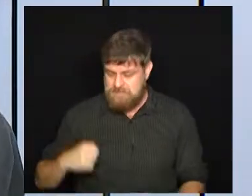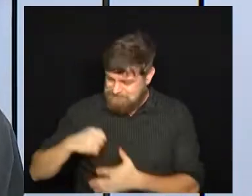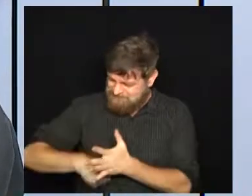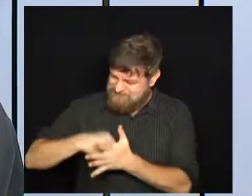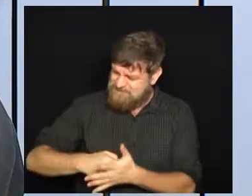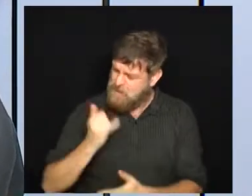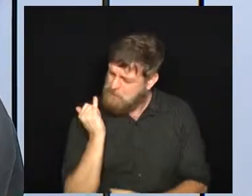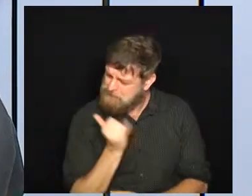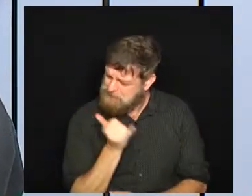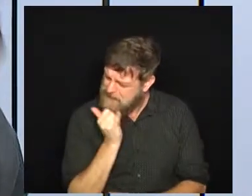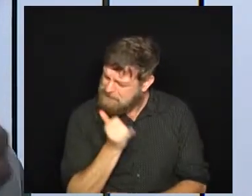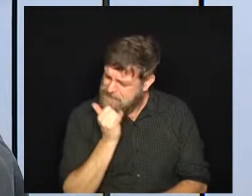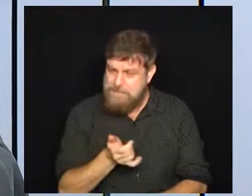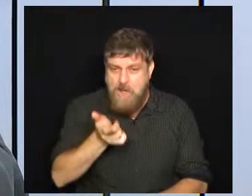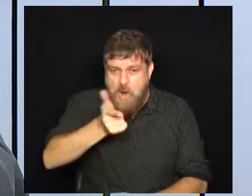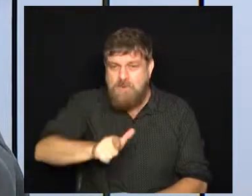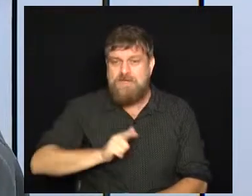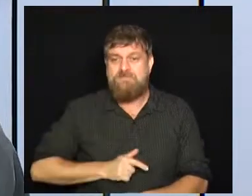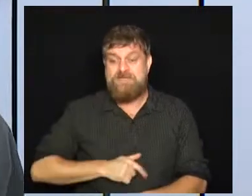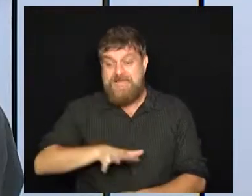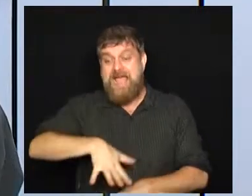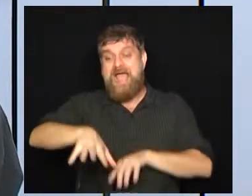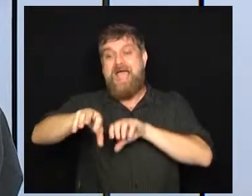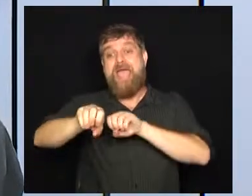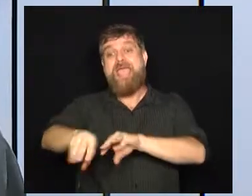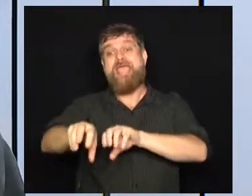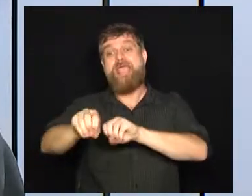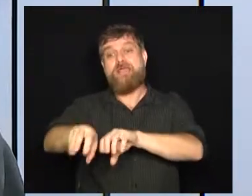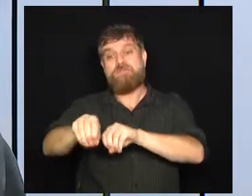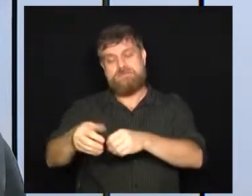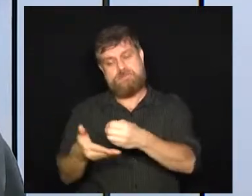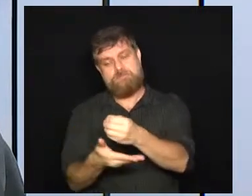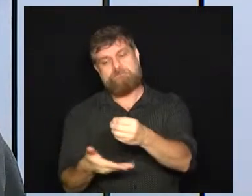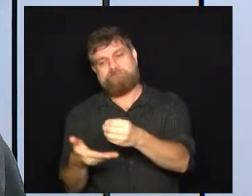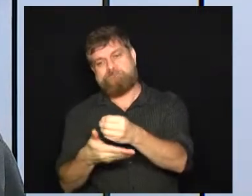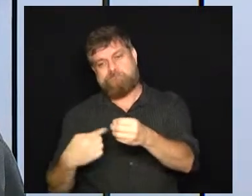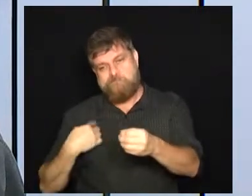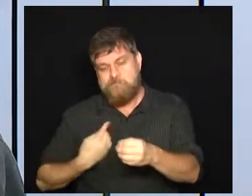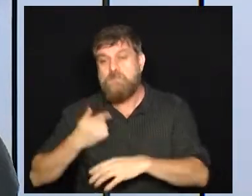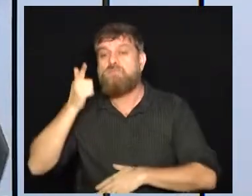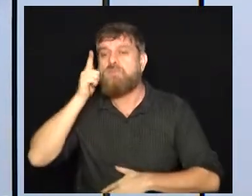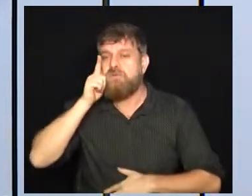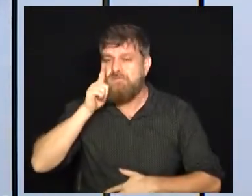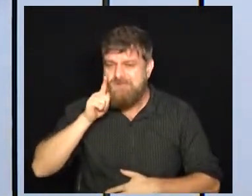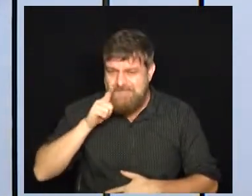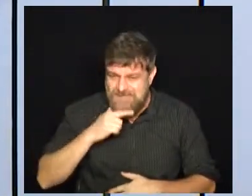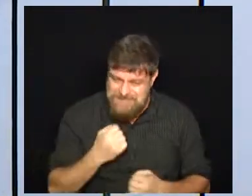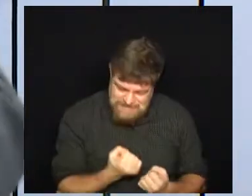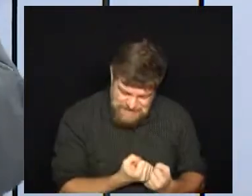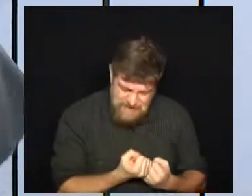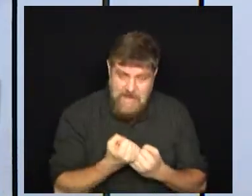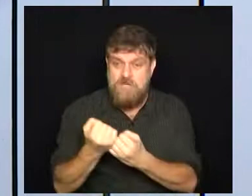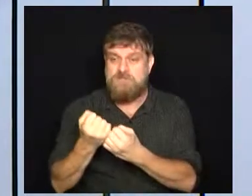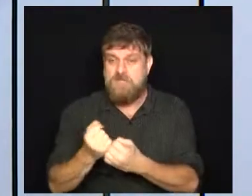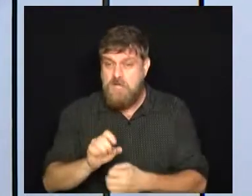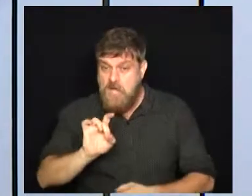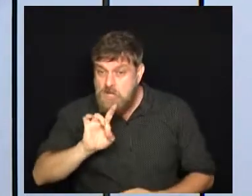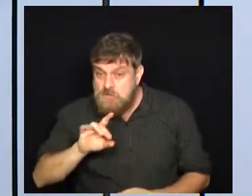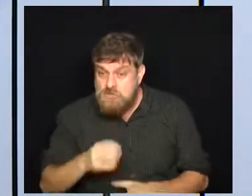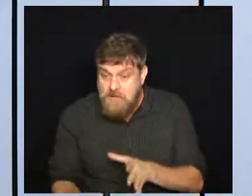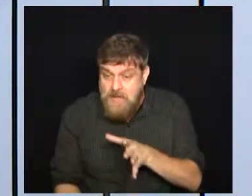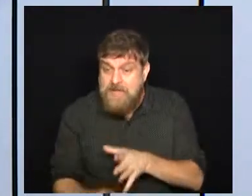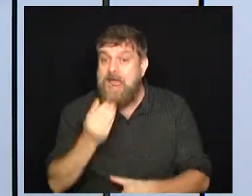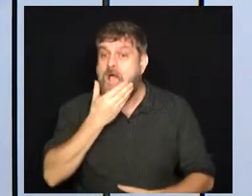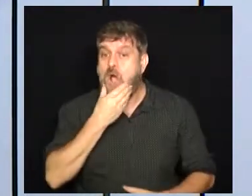questão da educação, que eu acho que é básico para a gente poder ajudar, inclusive, não só formar